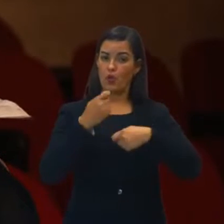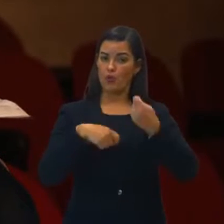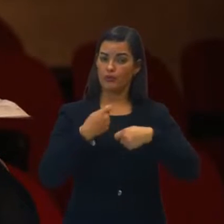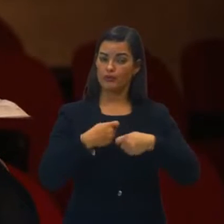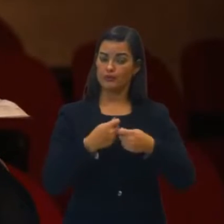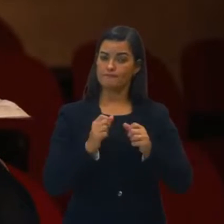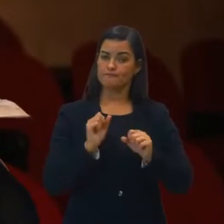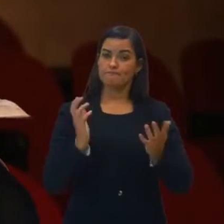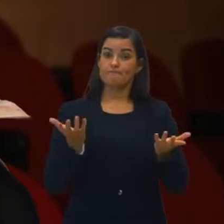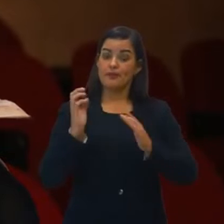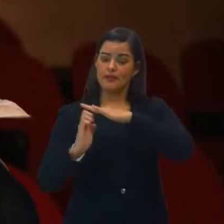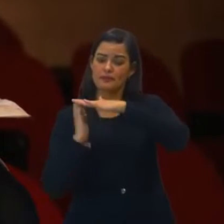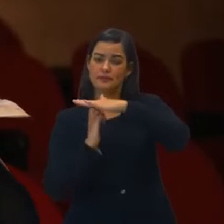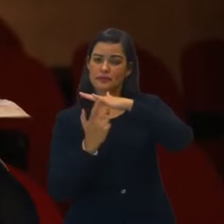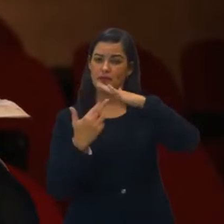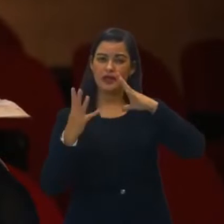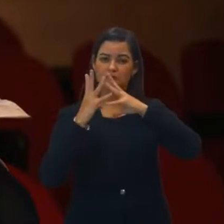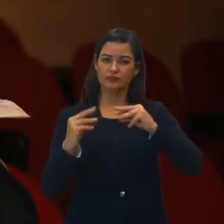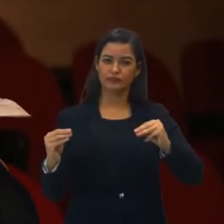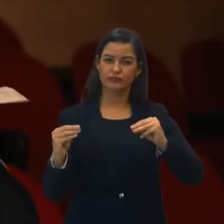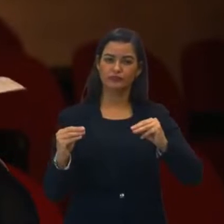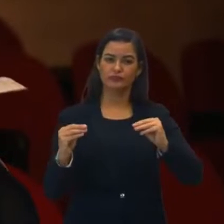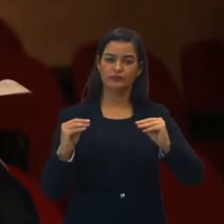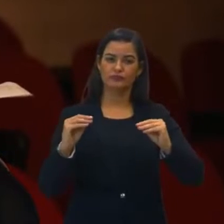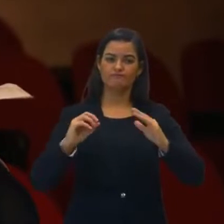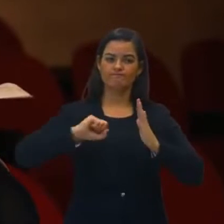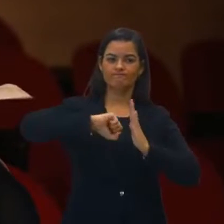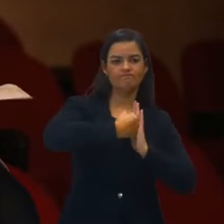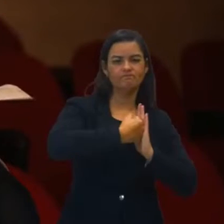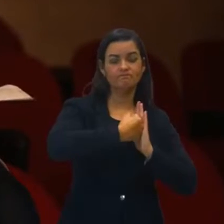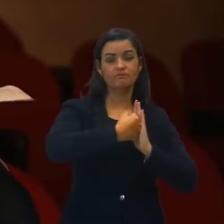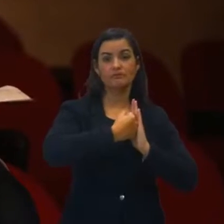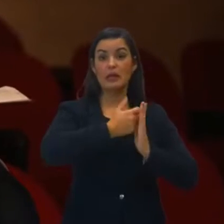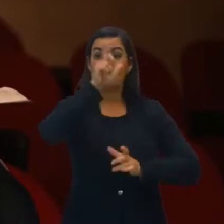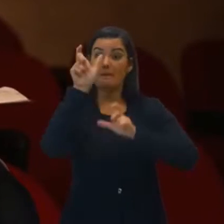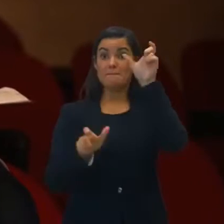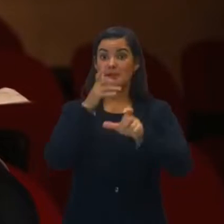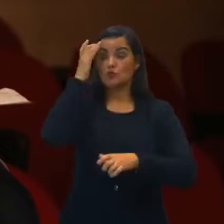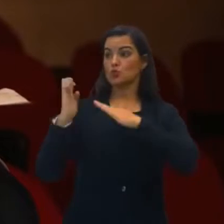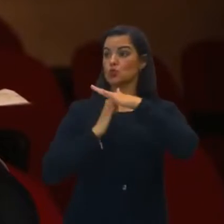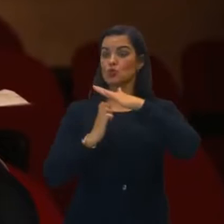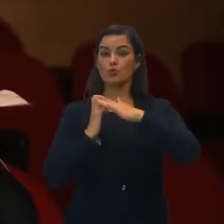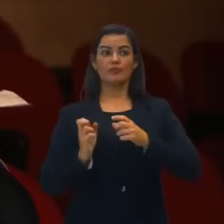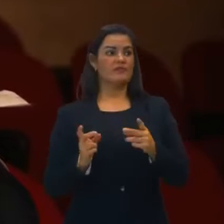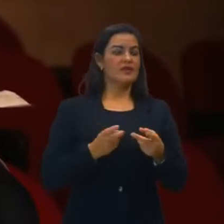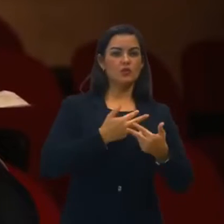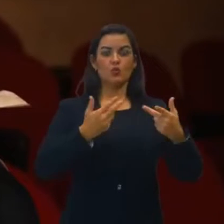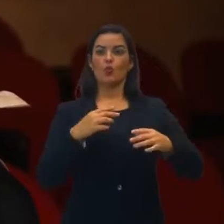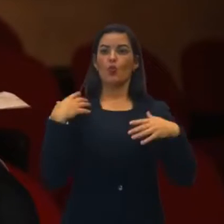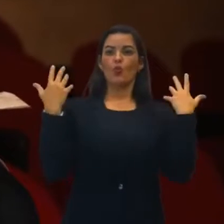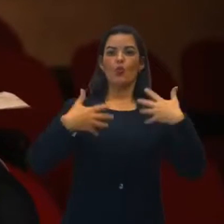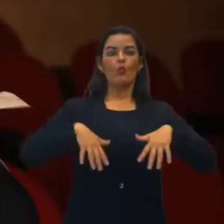Muitas empresas entrando em colapso. Muitos empresários desesperados,